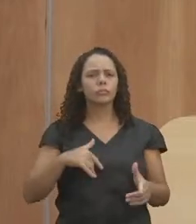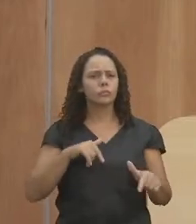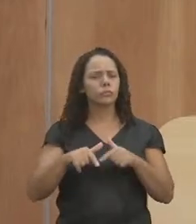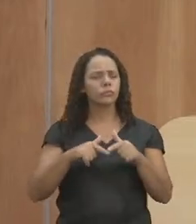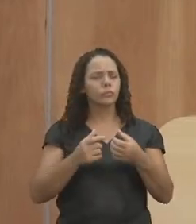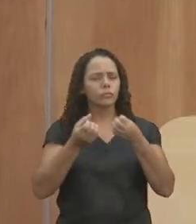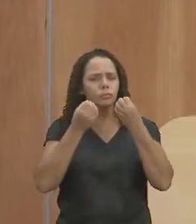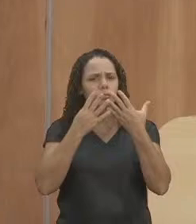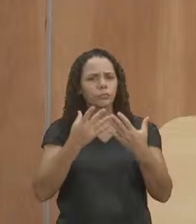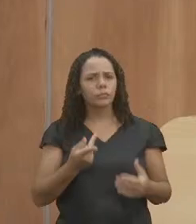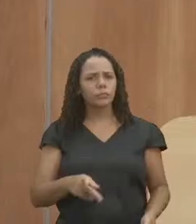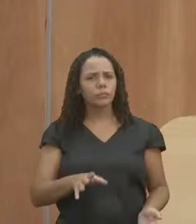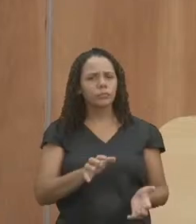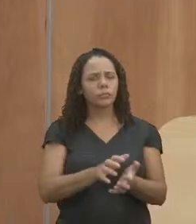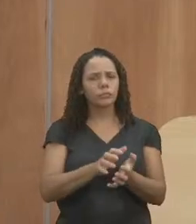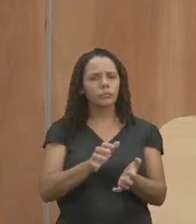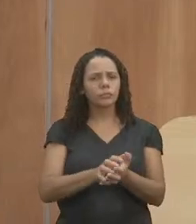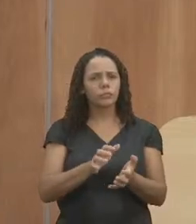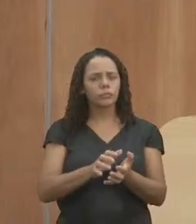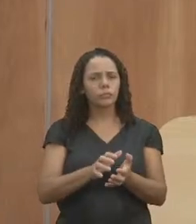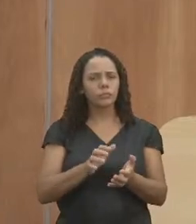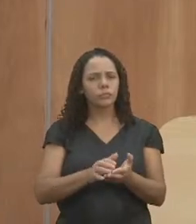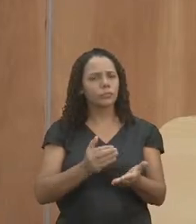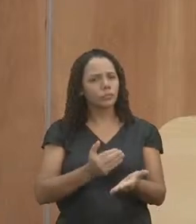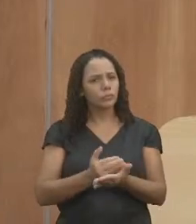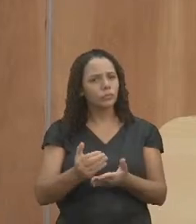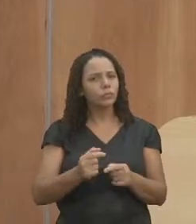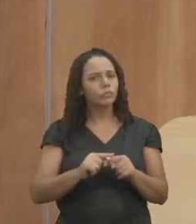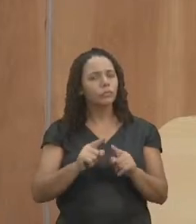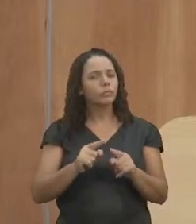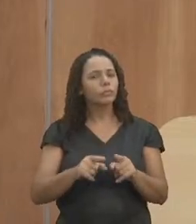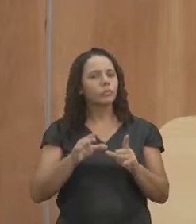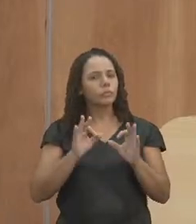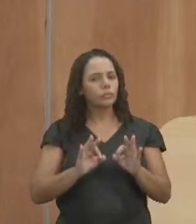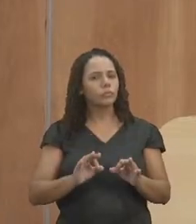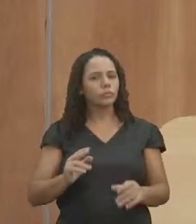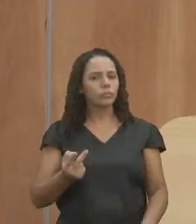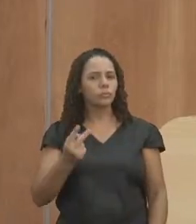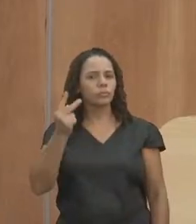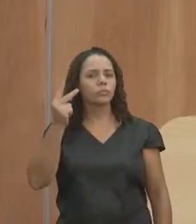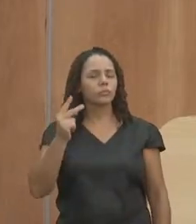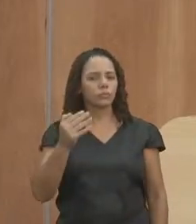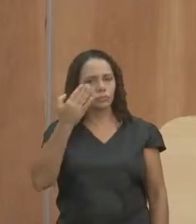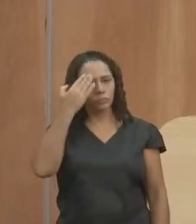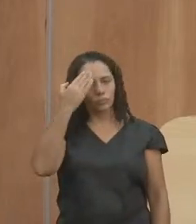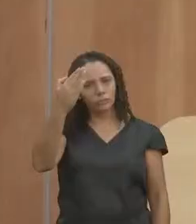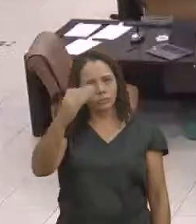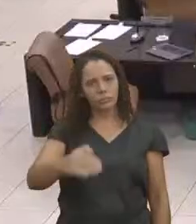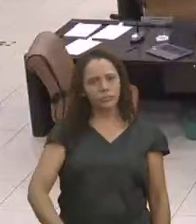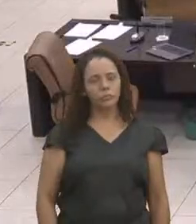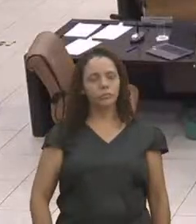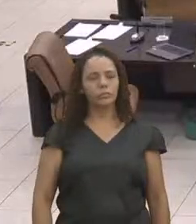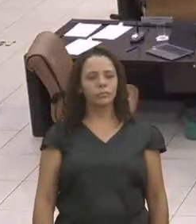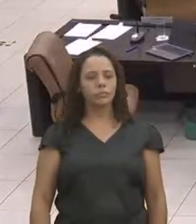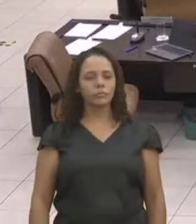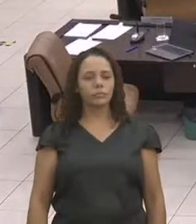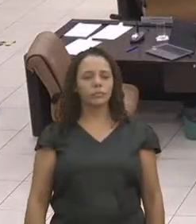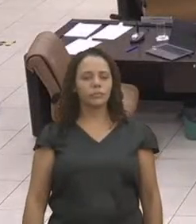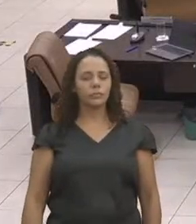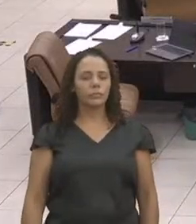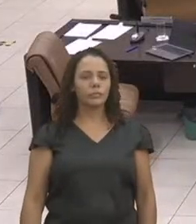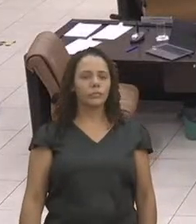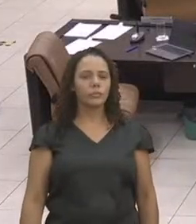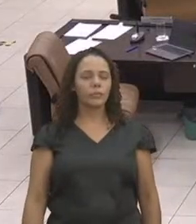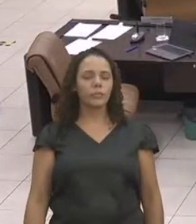por Jacareí, ainda inicial, mas que tenho certeza que vai se mostrar muito valoroso aí. Muito obrigado. Próximo vereador,